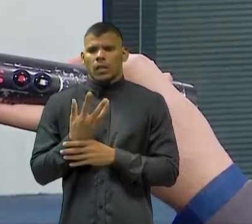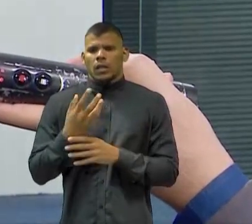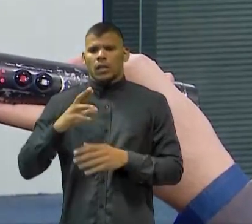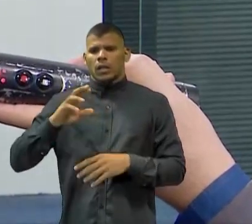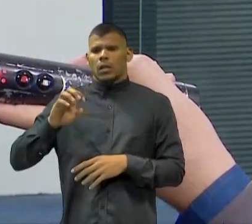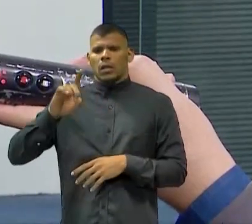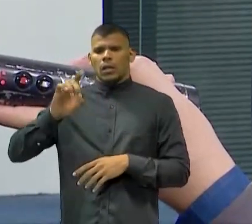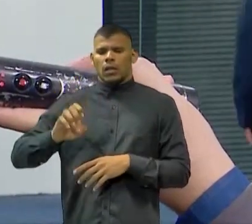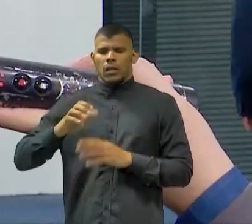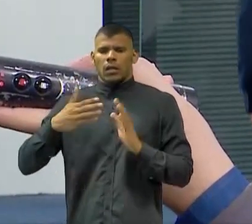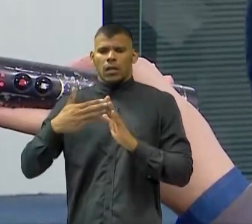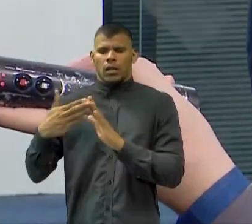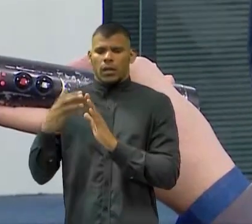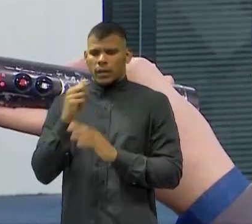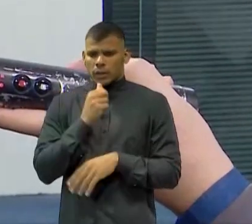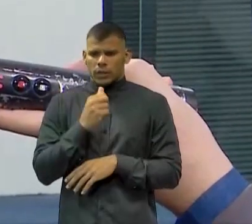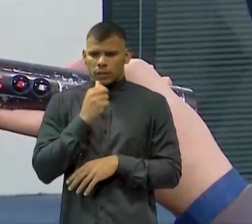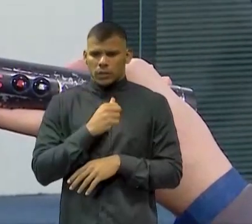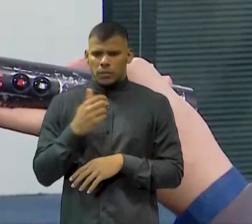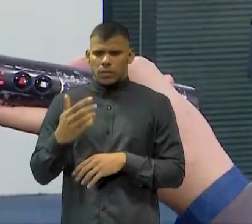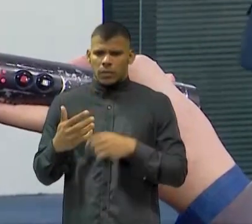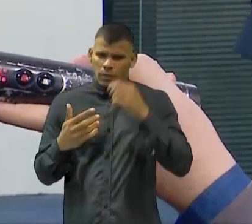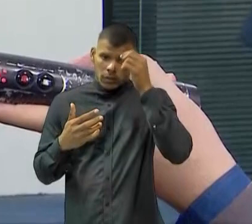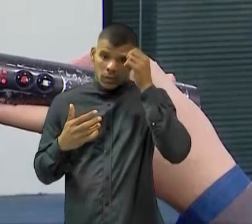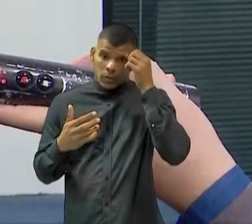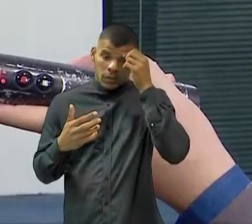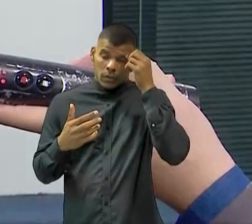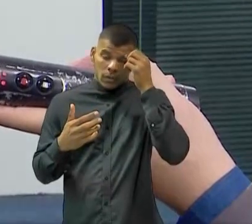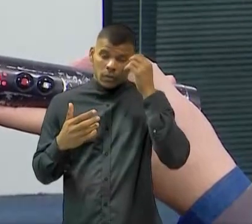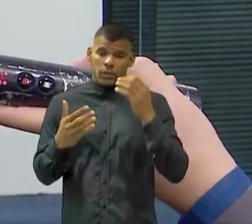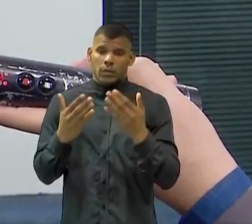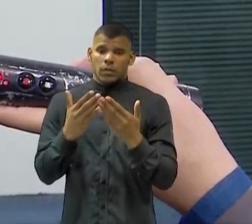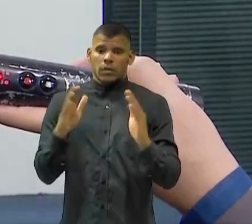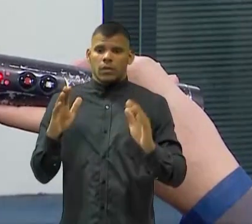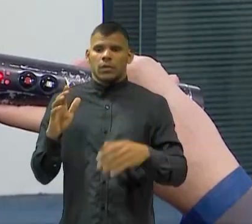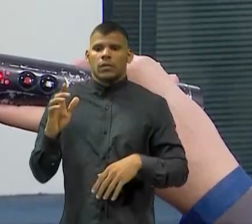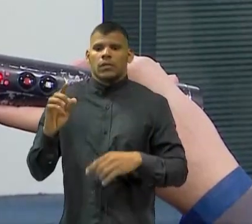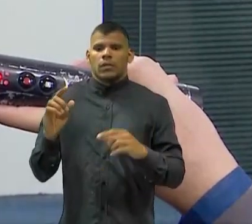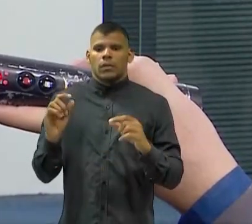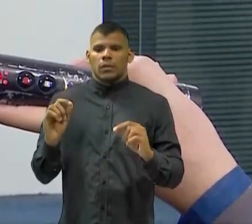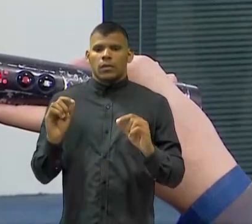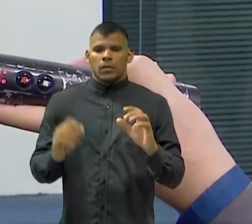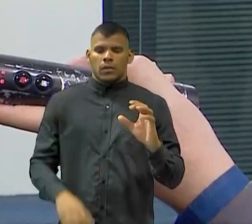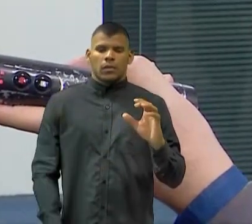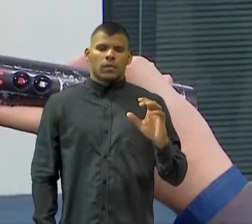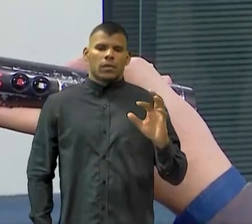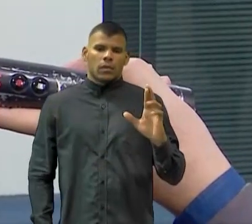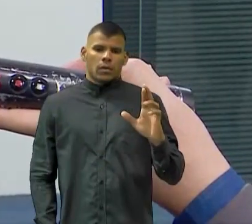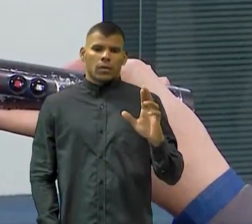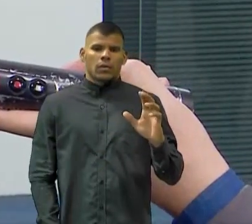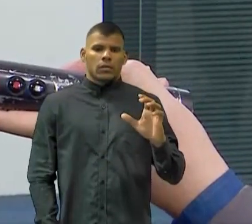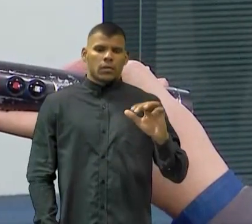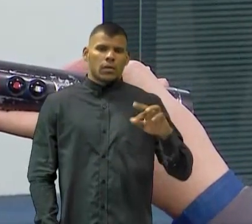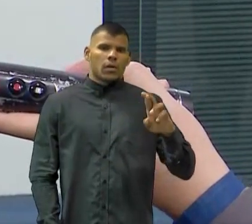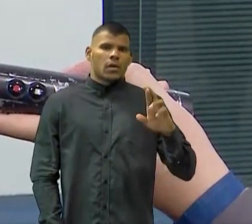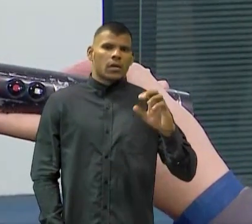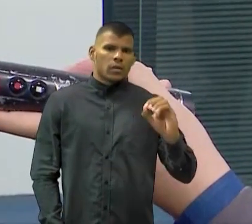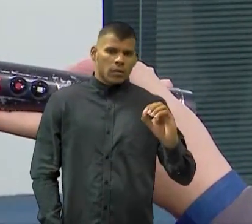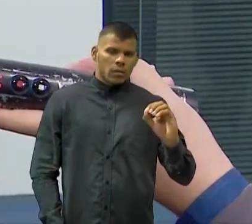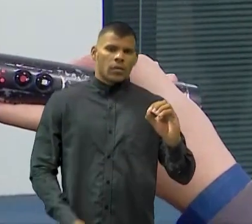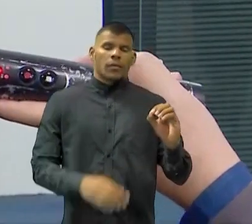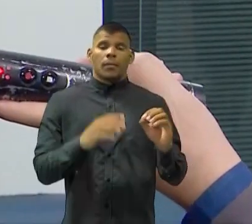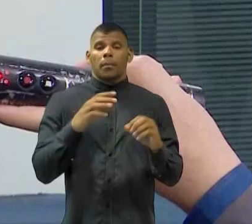mulher cearense estão sendo abertas, novos centros de referência, os equipamentos, as procuradorias municipais, que a gente tem